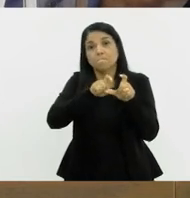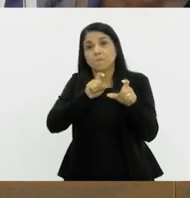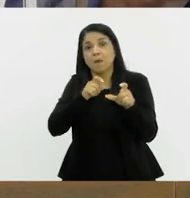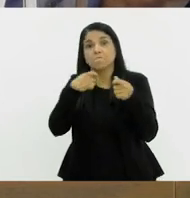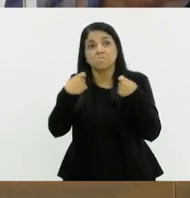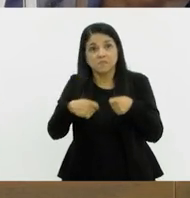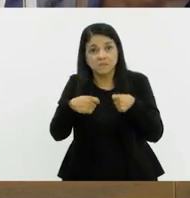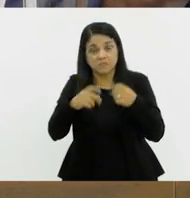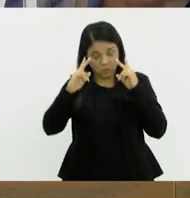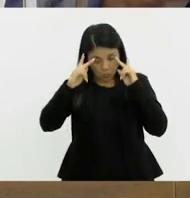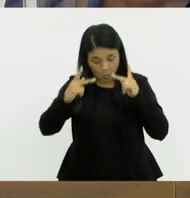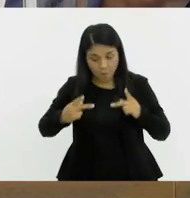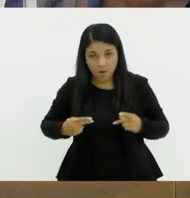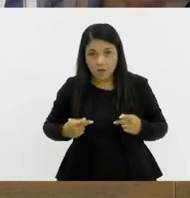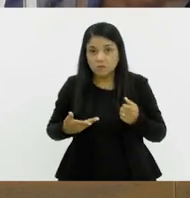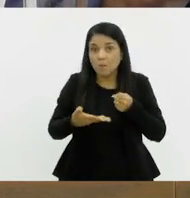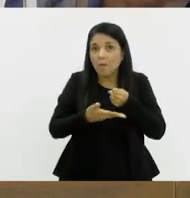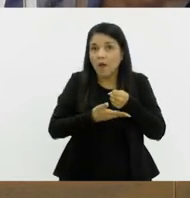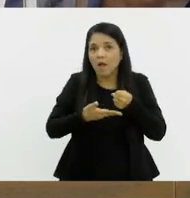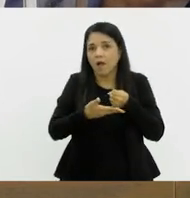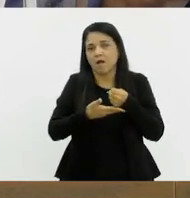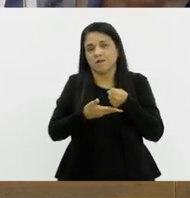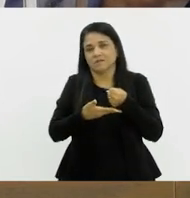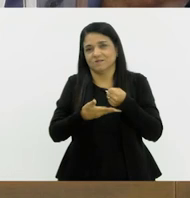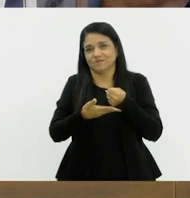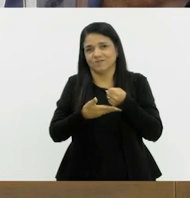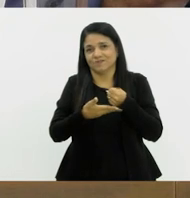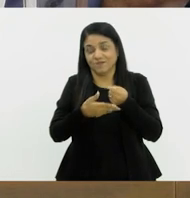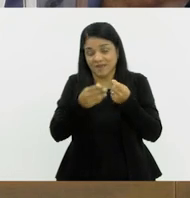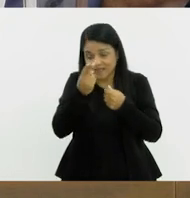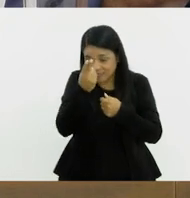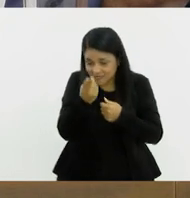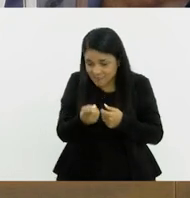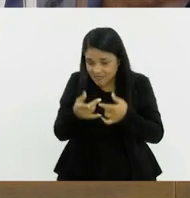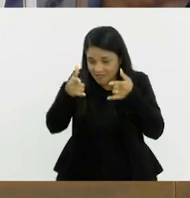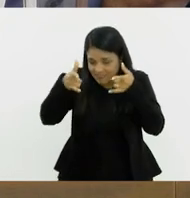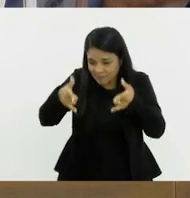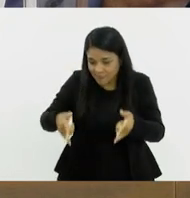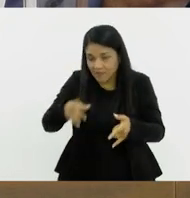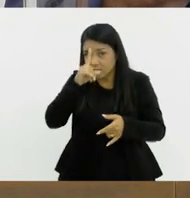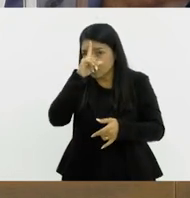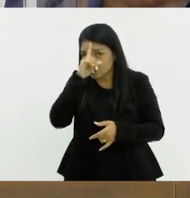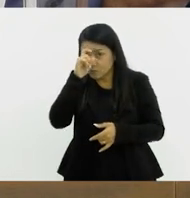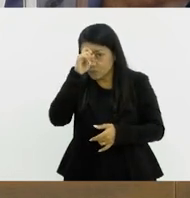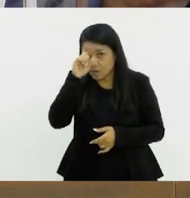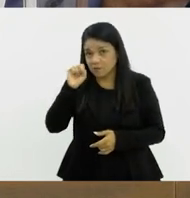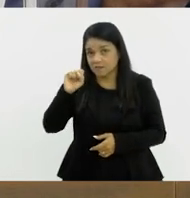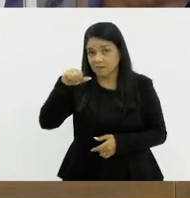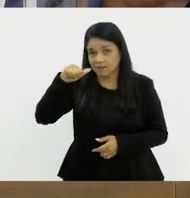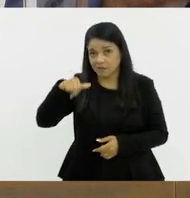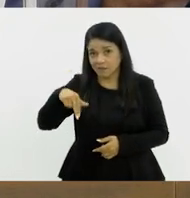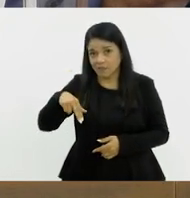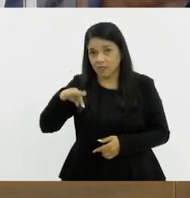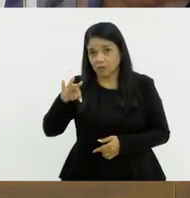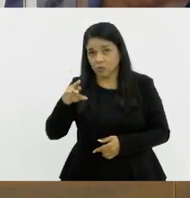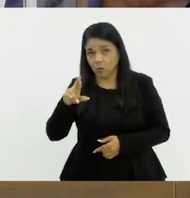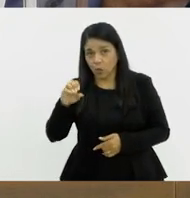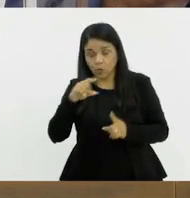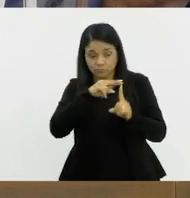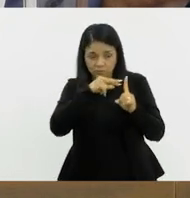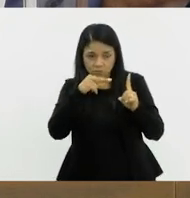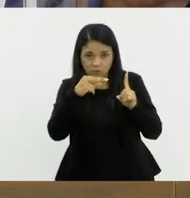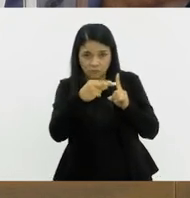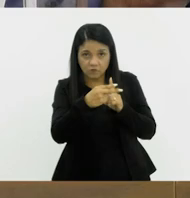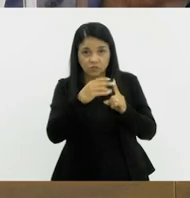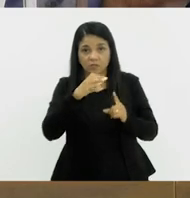Será? Para ser internado no hospital sanatório penal, tem que ser paciente estável sob o ponto de vista clínico